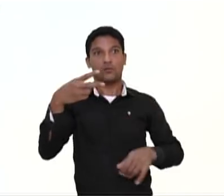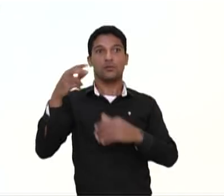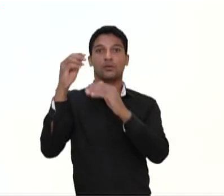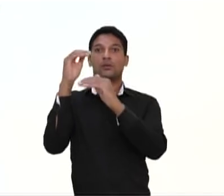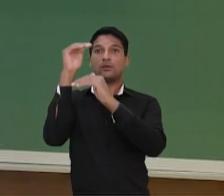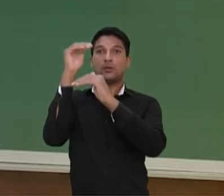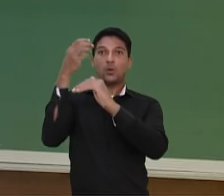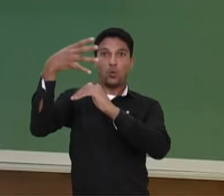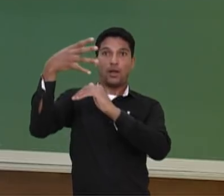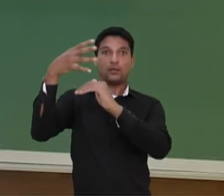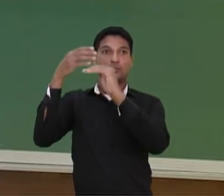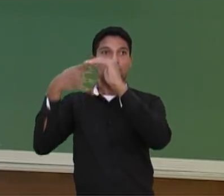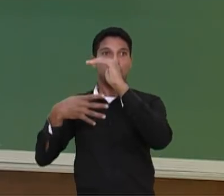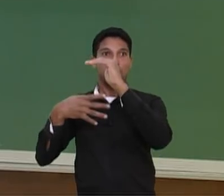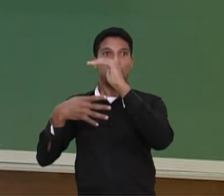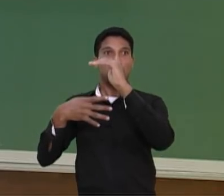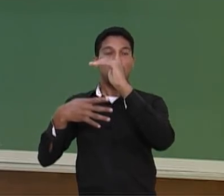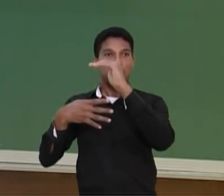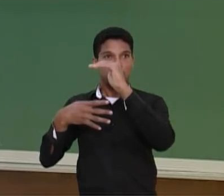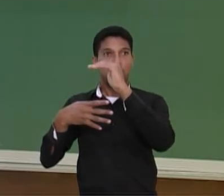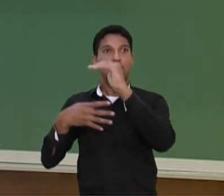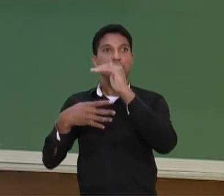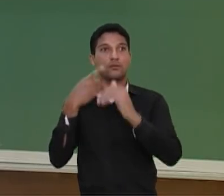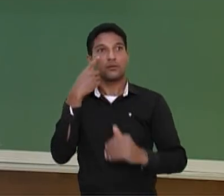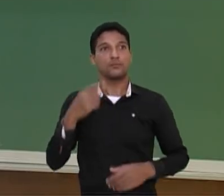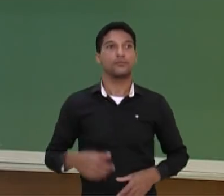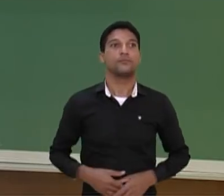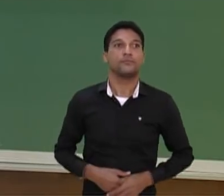y do vértice igual a menos 1.